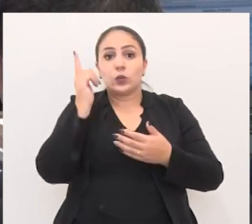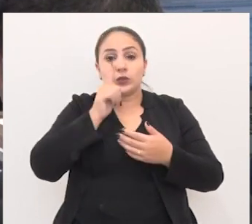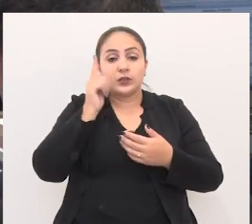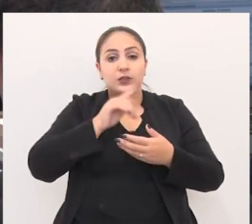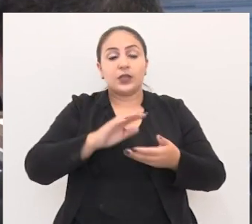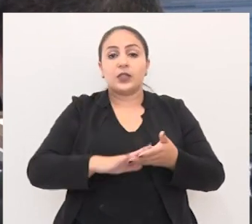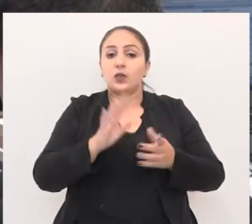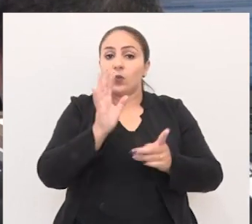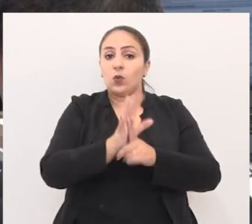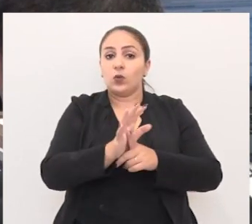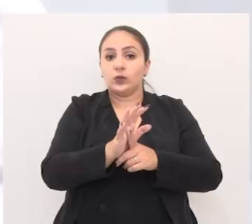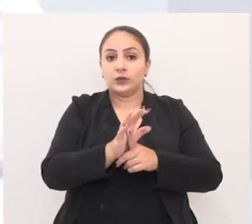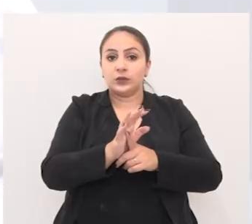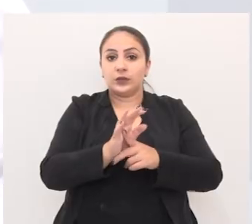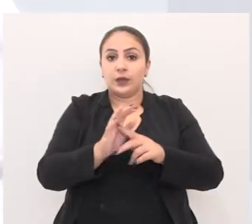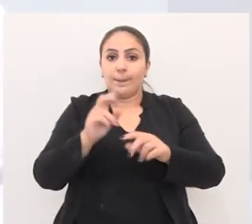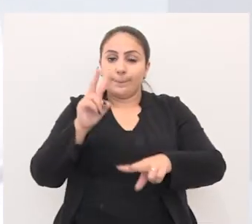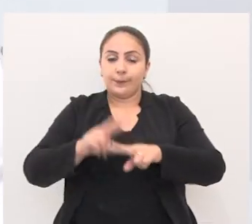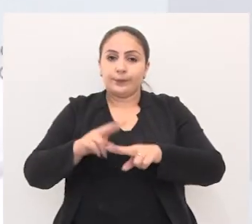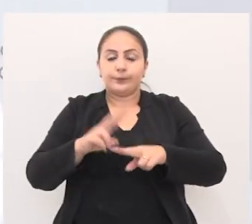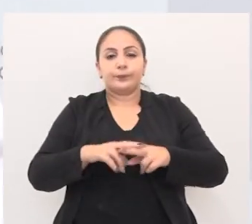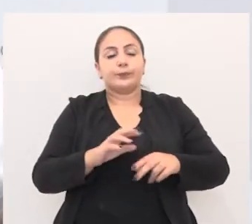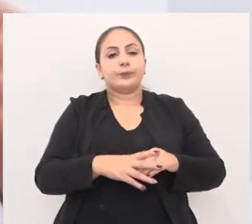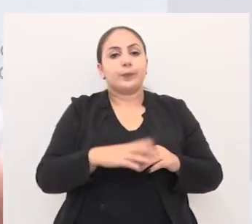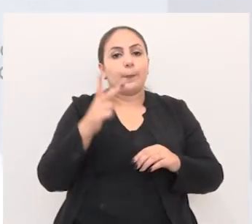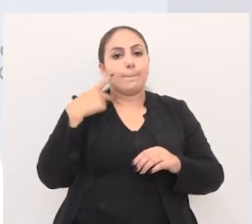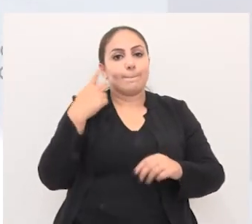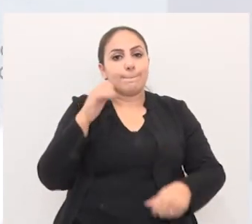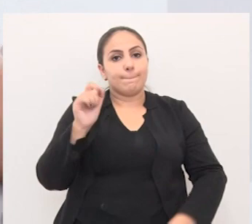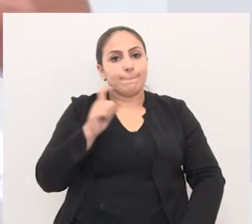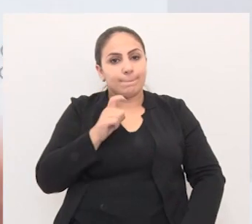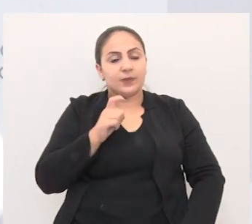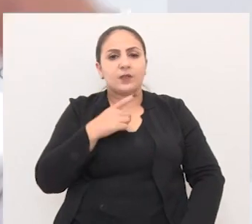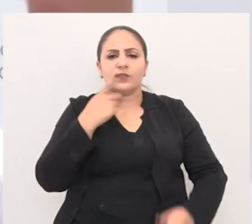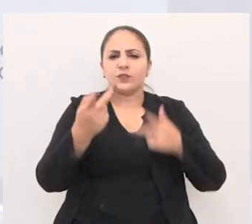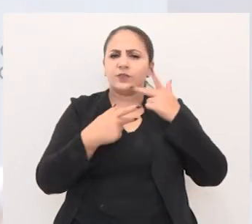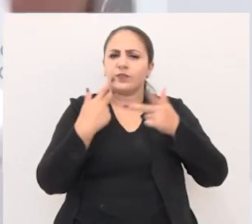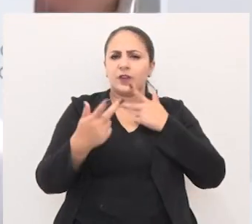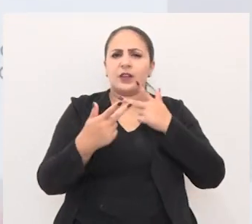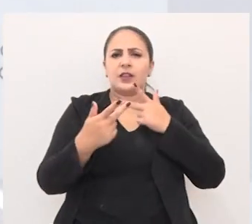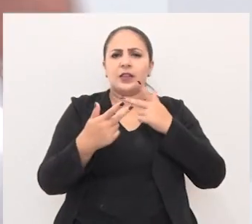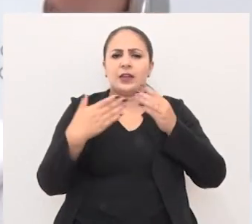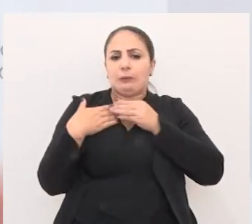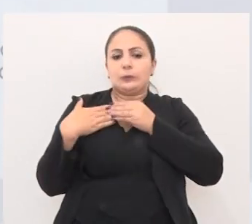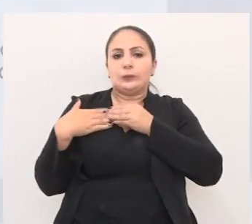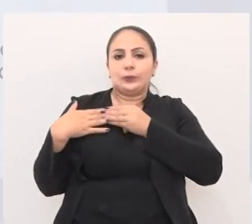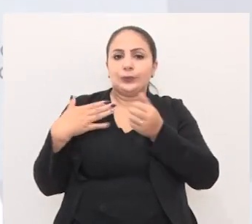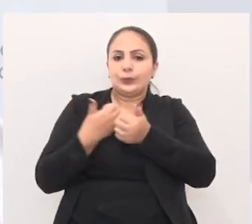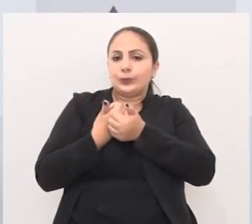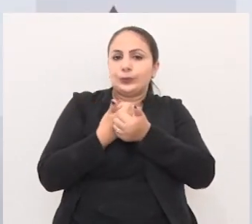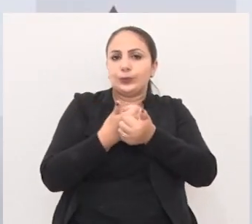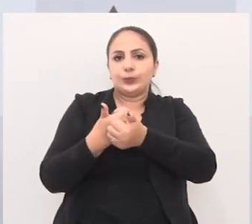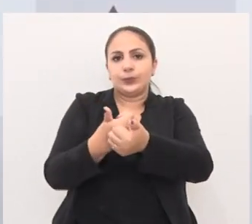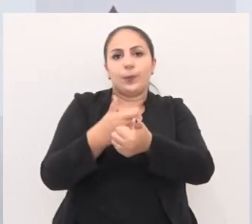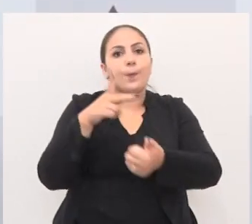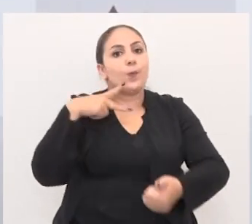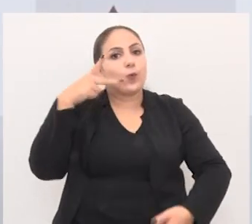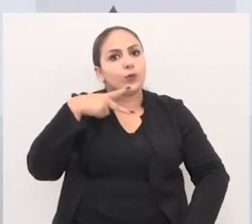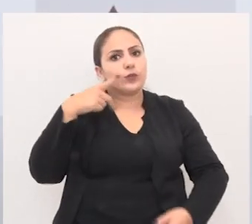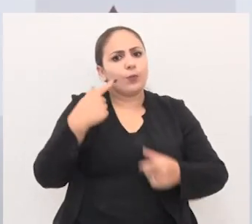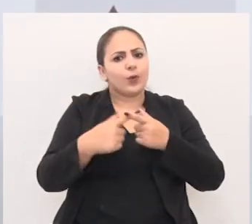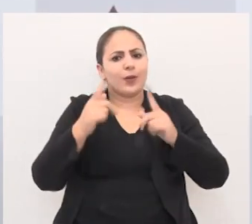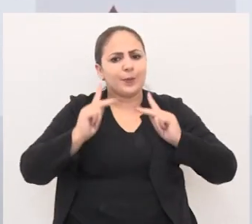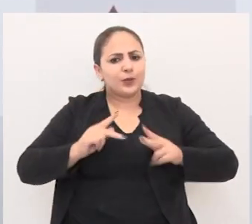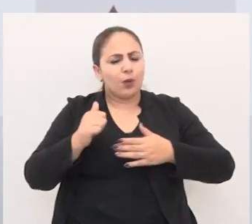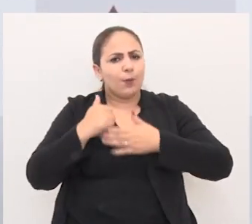em segunda instância. Conforme o comunista, o que acontece no Brasil é uma perseguição política. Por parte